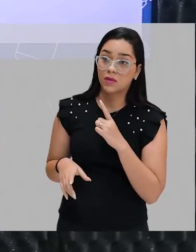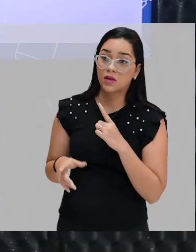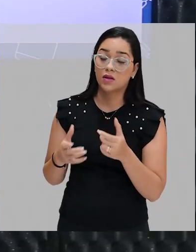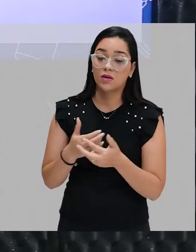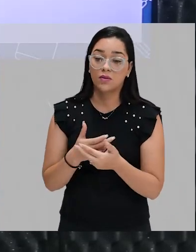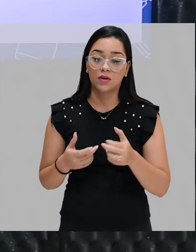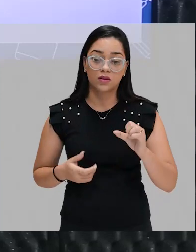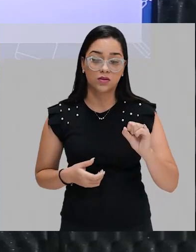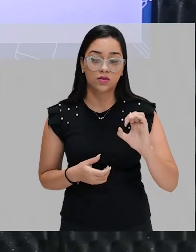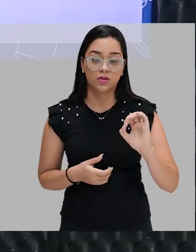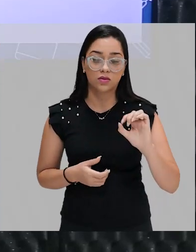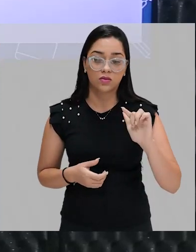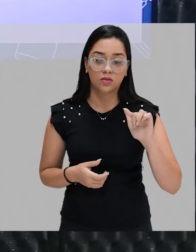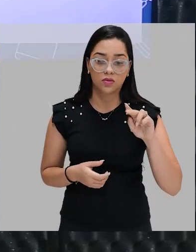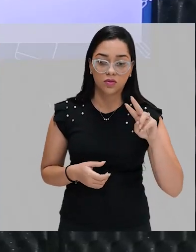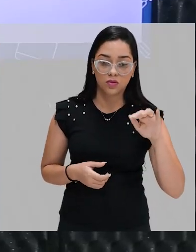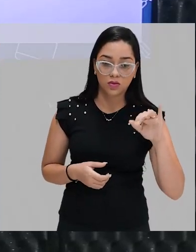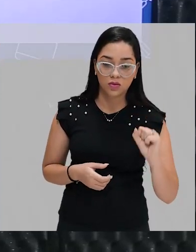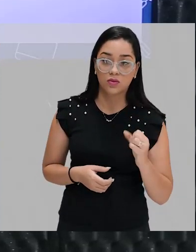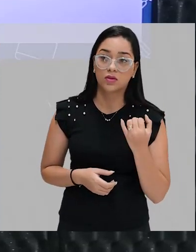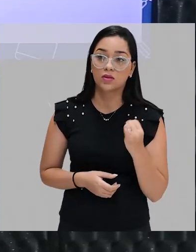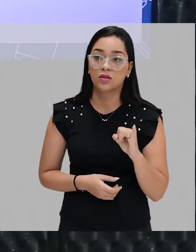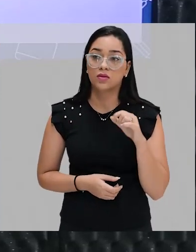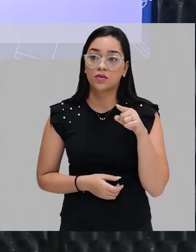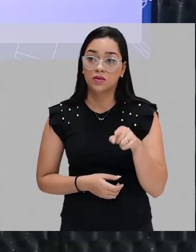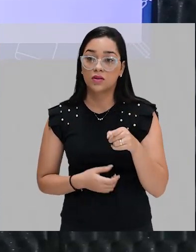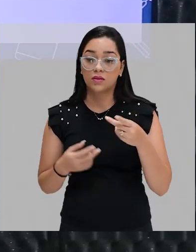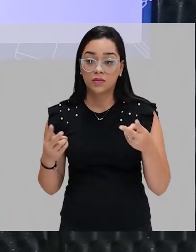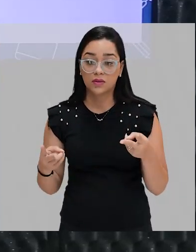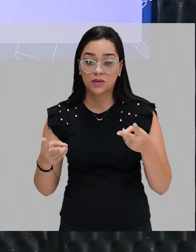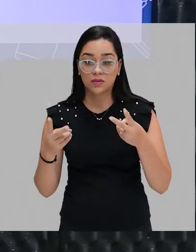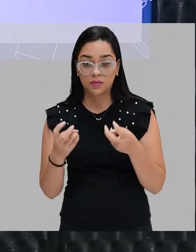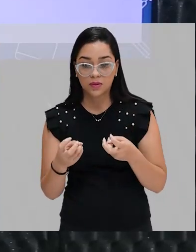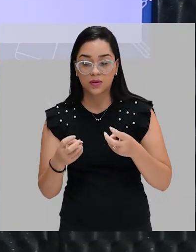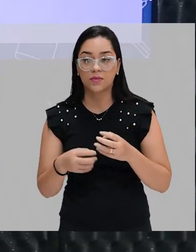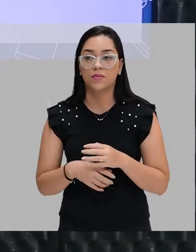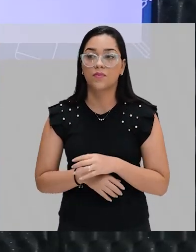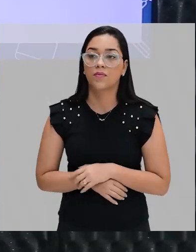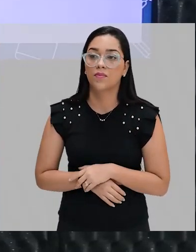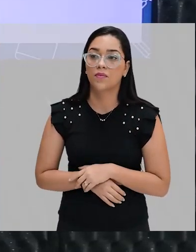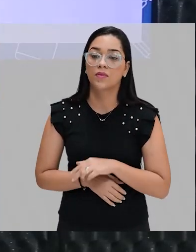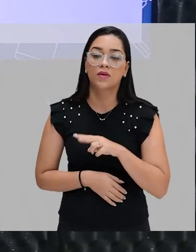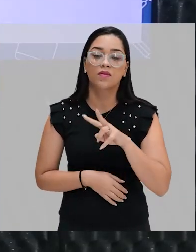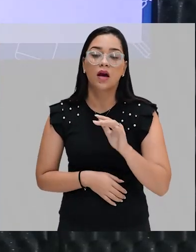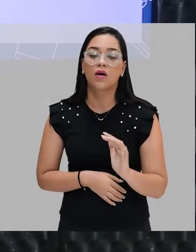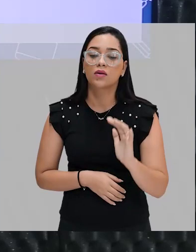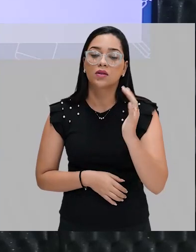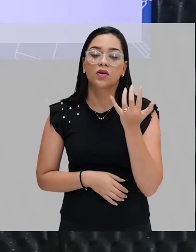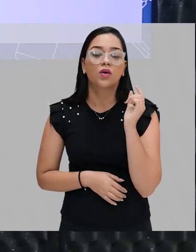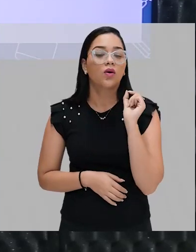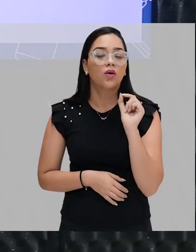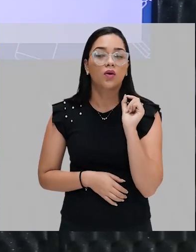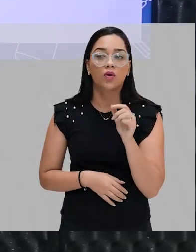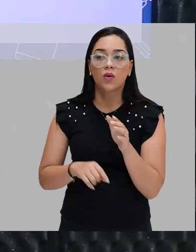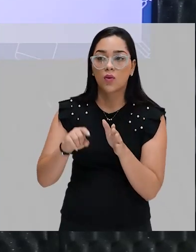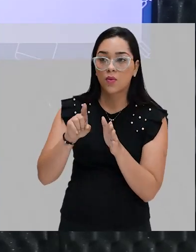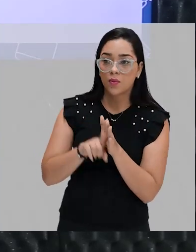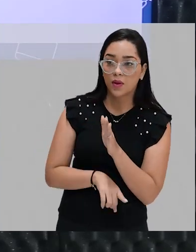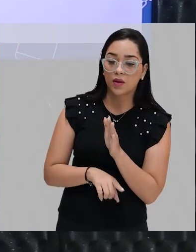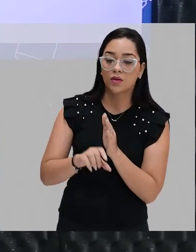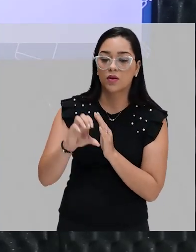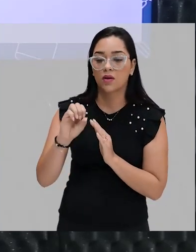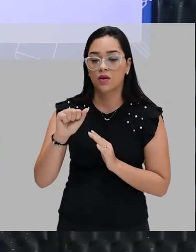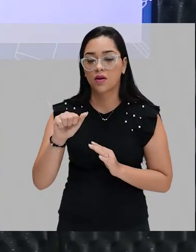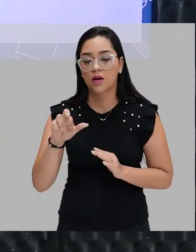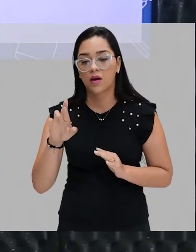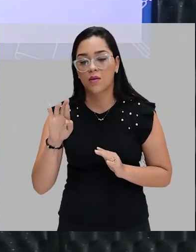mais solúveis. Então, se você observar, o que vai acontecer? O menos solúvel é o carbonato